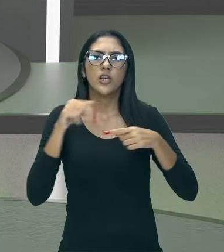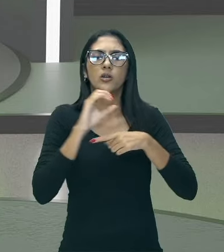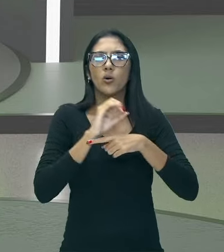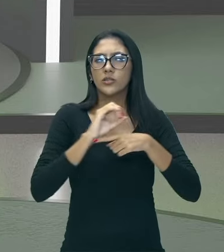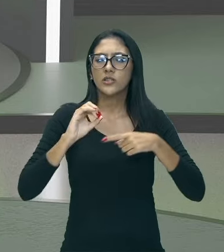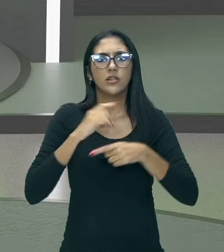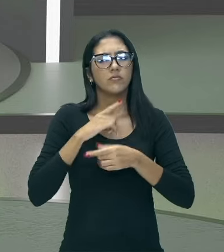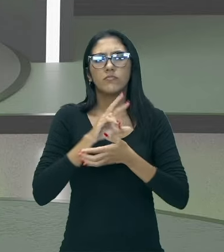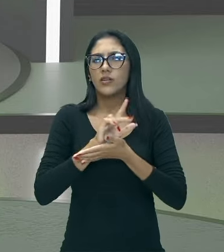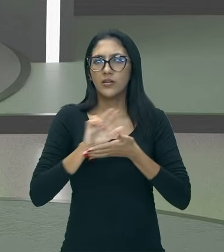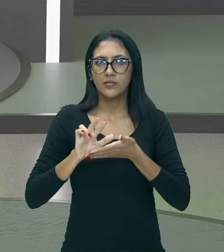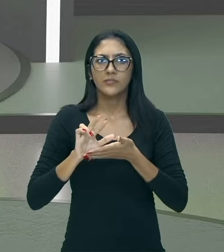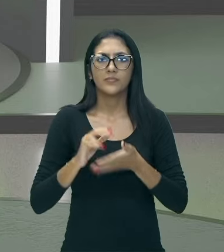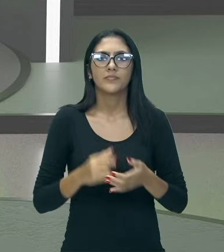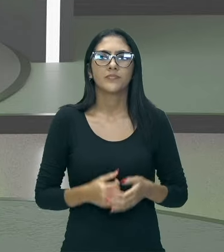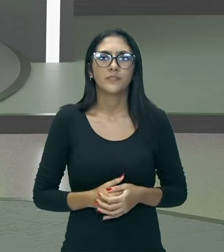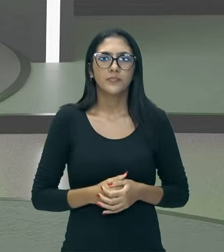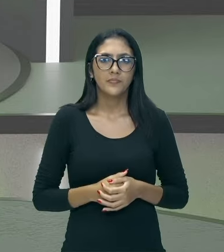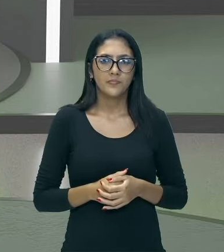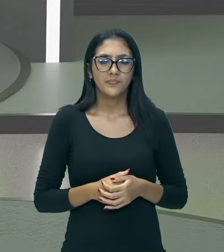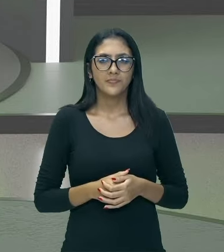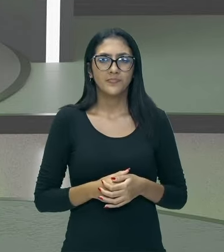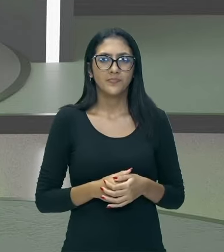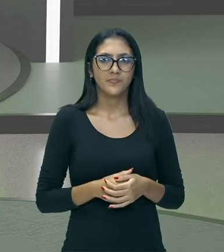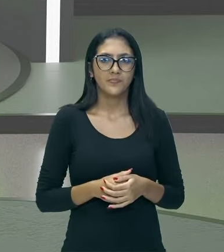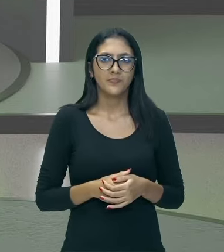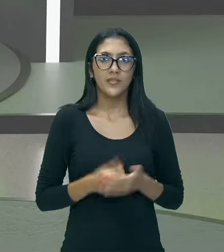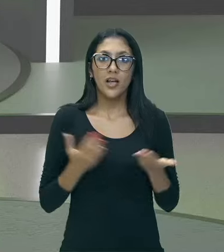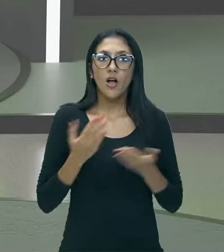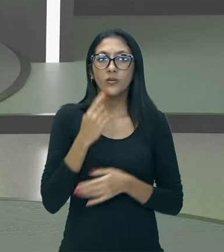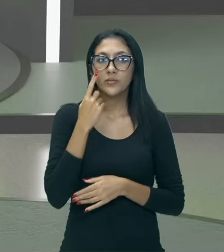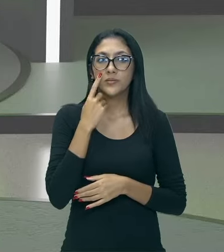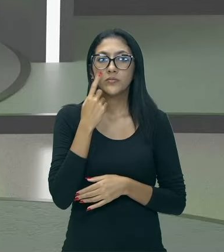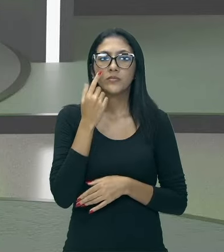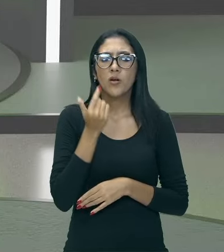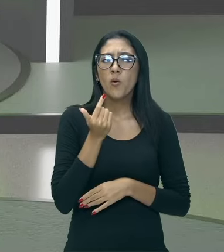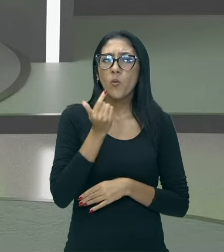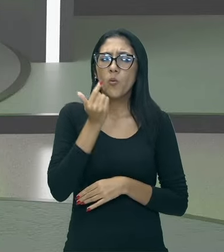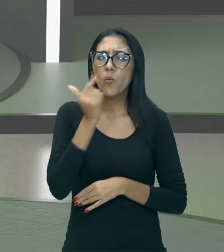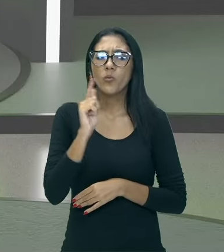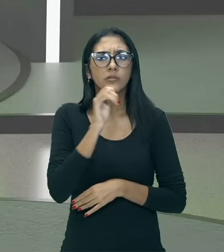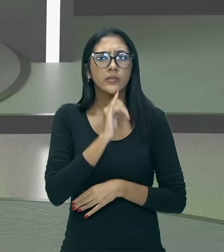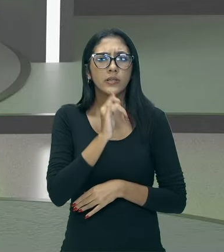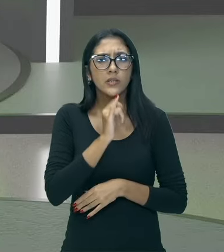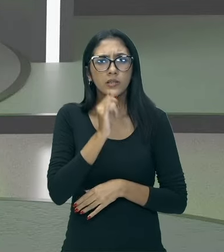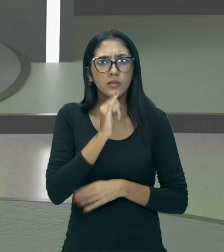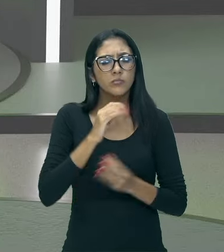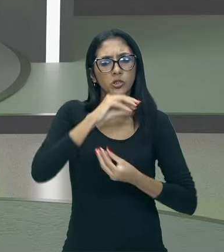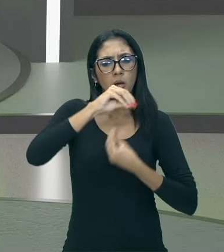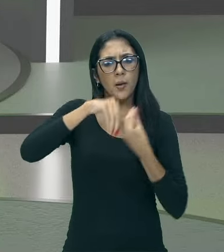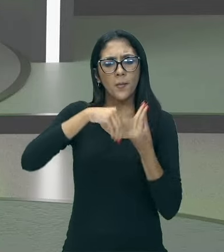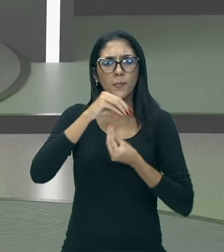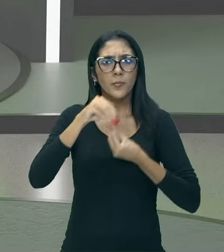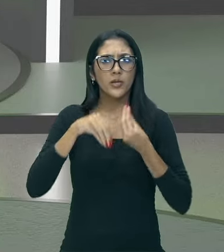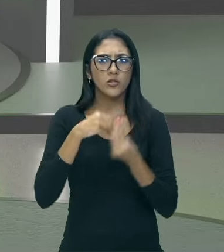e outros, ok? Agora a gente vai ver um outro exemplo de mistura